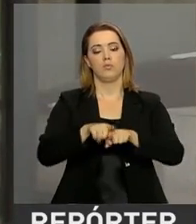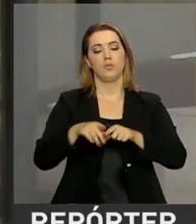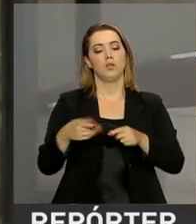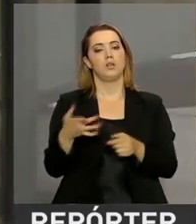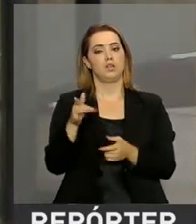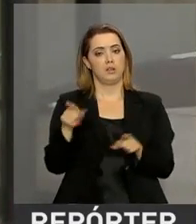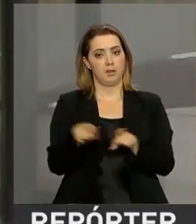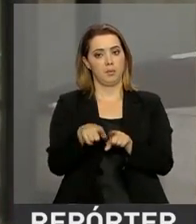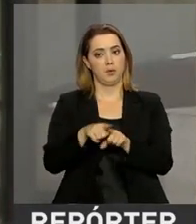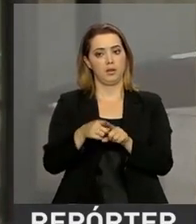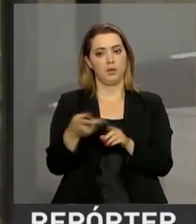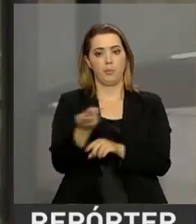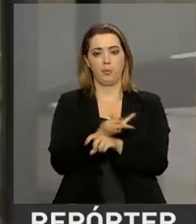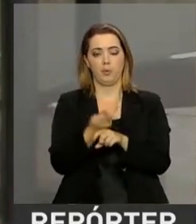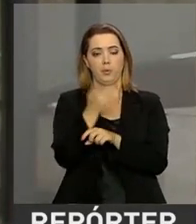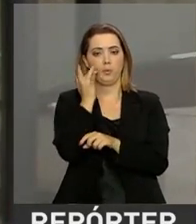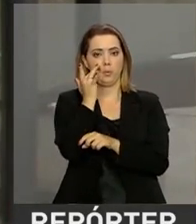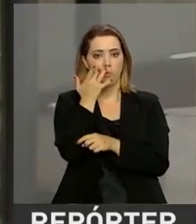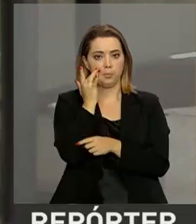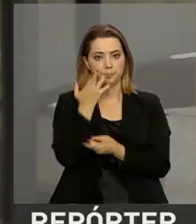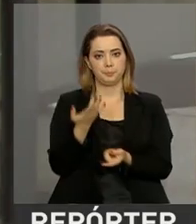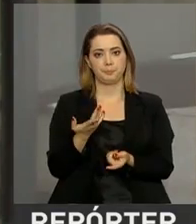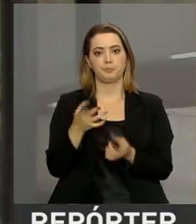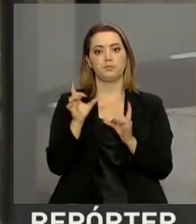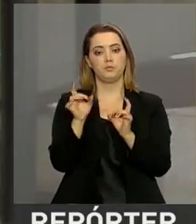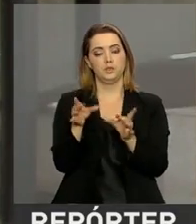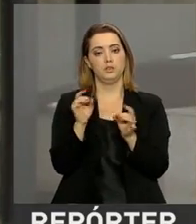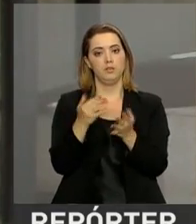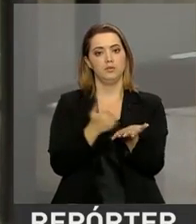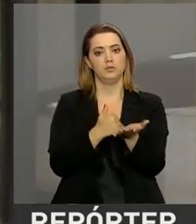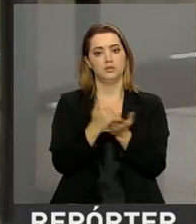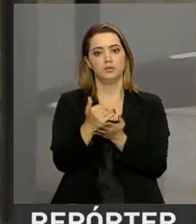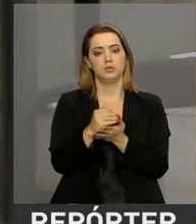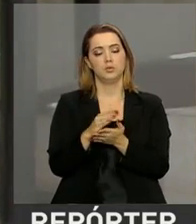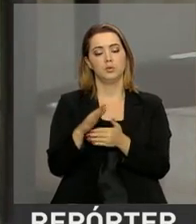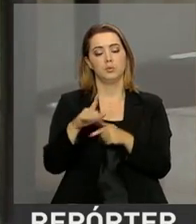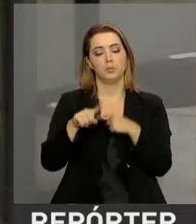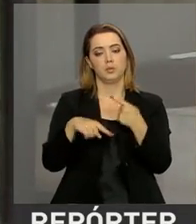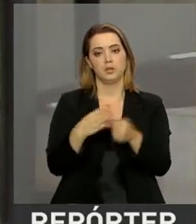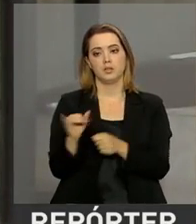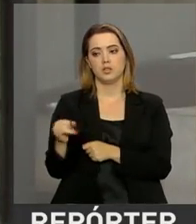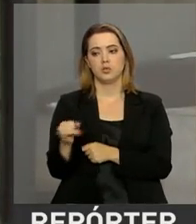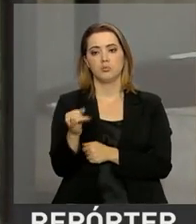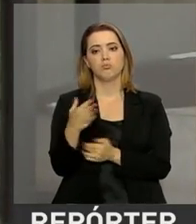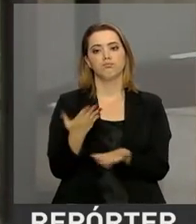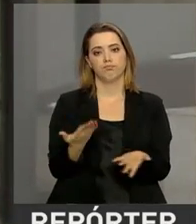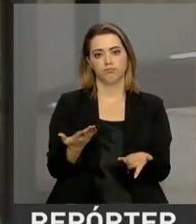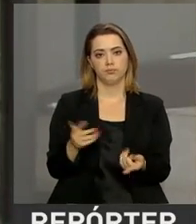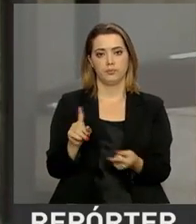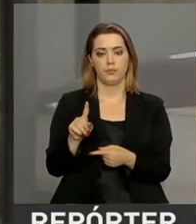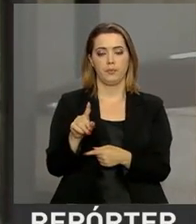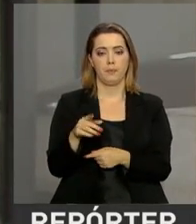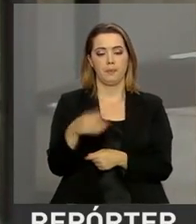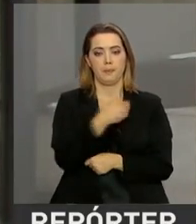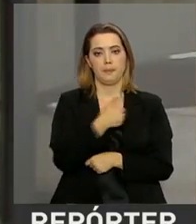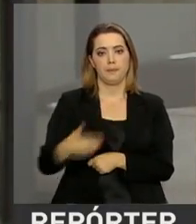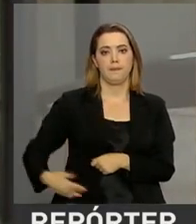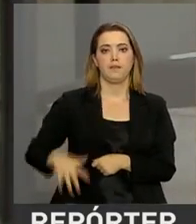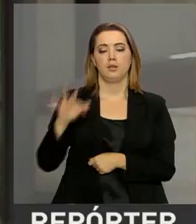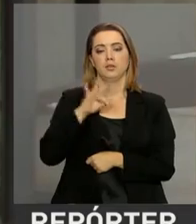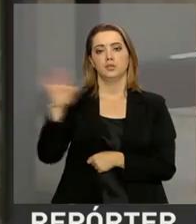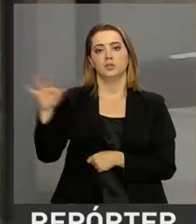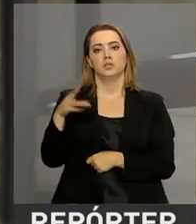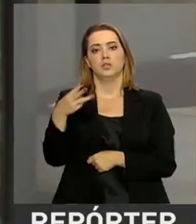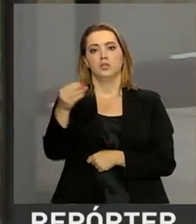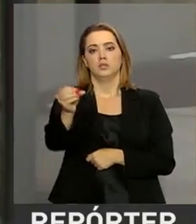mineração a previsão é que os leilões comecem no início de 2017 o governo federal vai destinar 30 bilhões